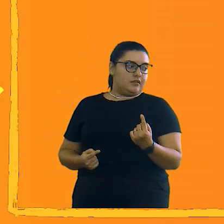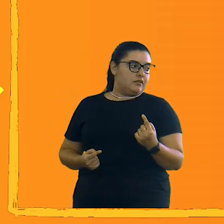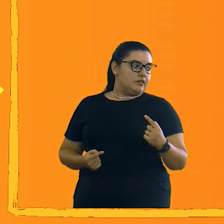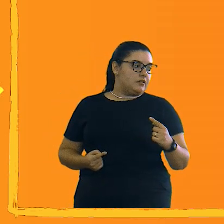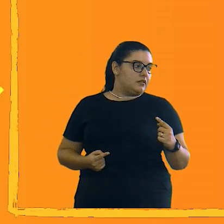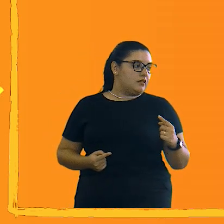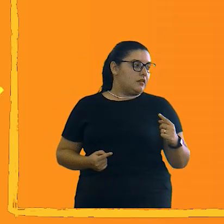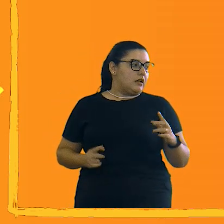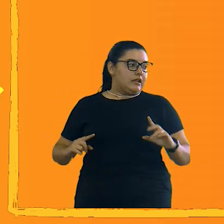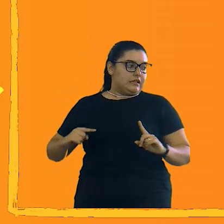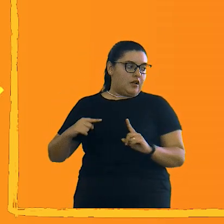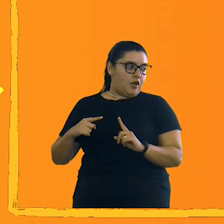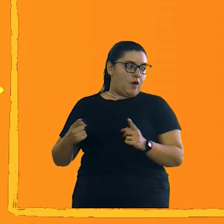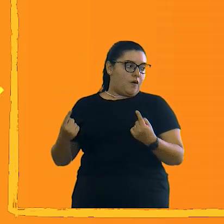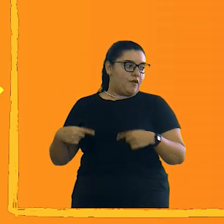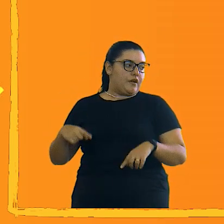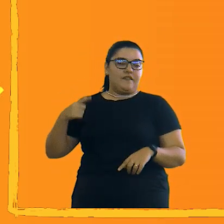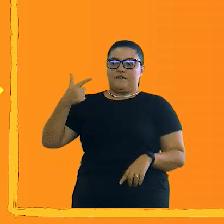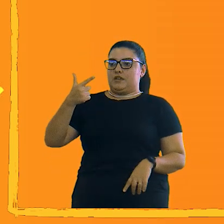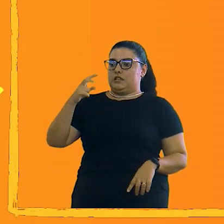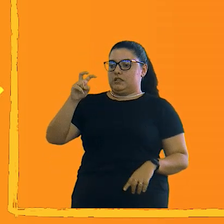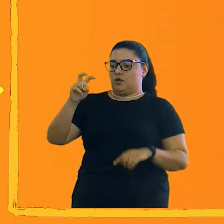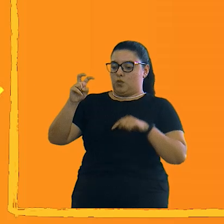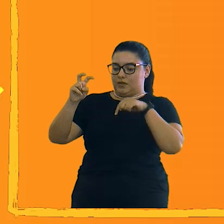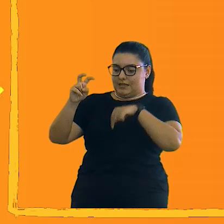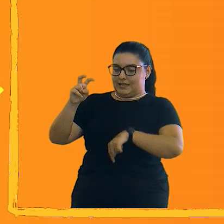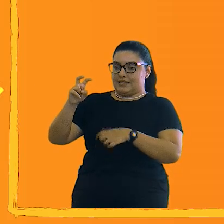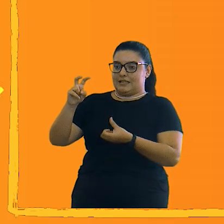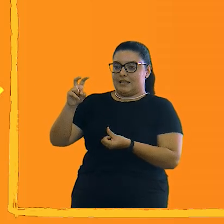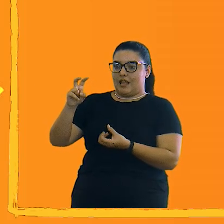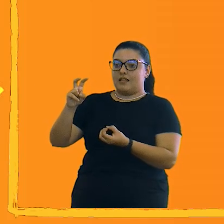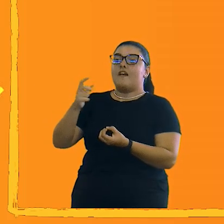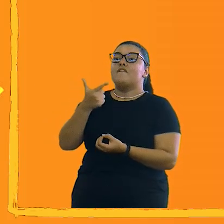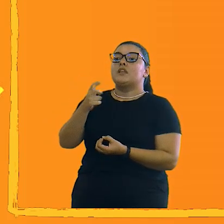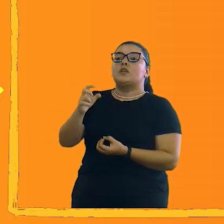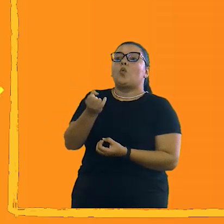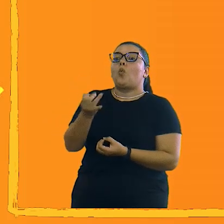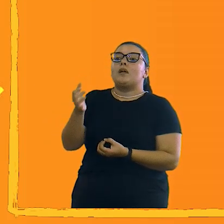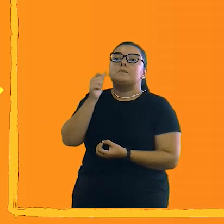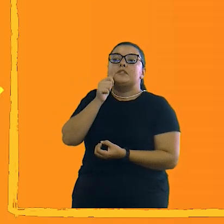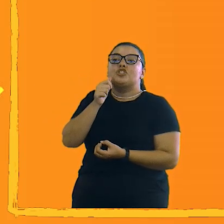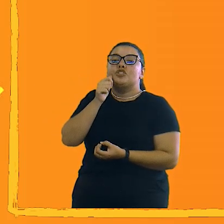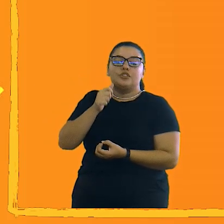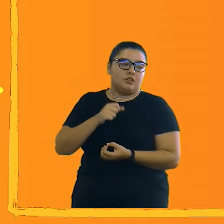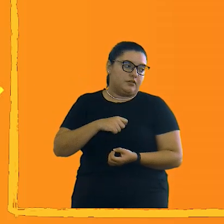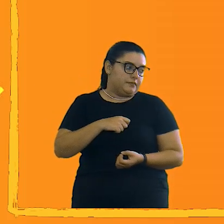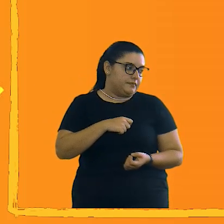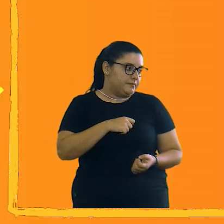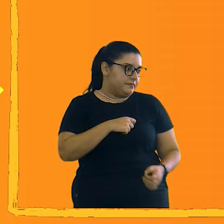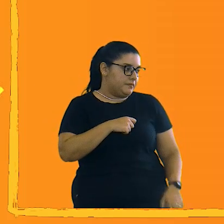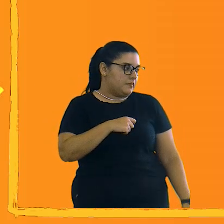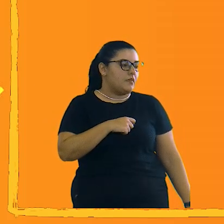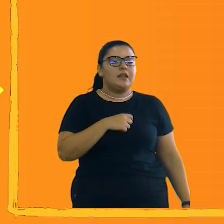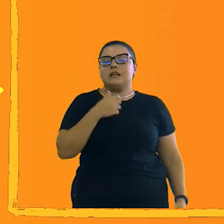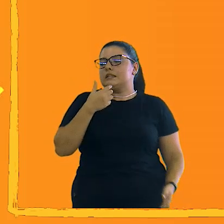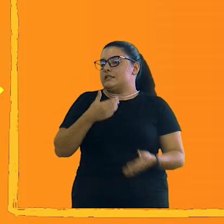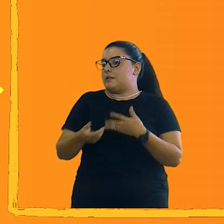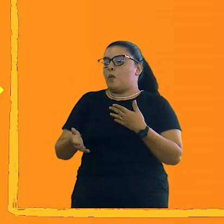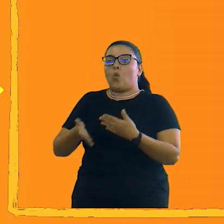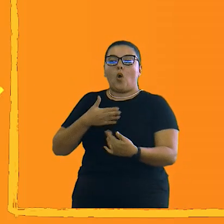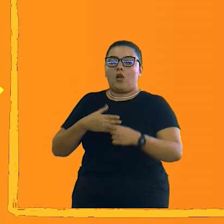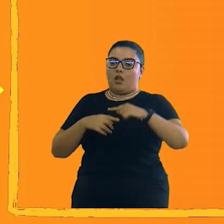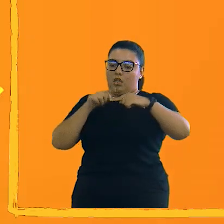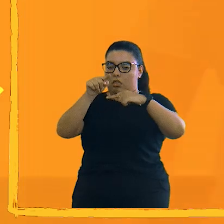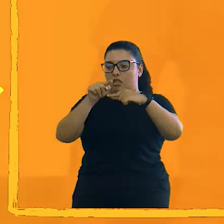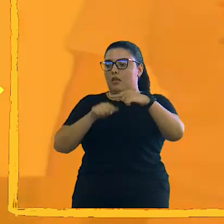vai ficar 25 sobre 60 pessoal toda a razão precisa ser simplificada toda a razão precisa